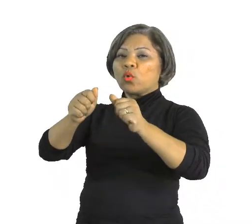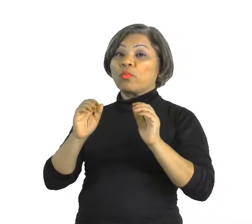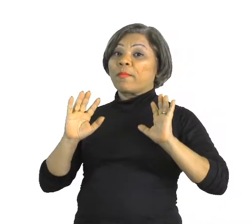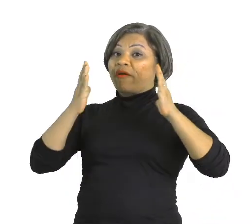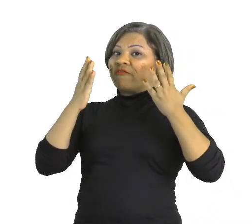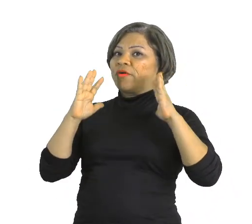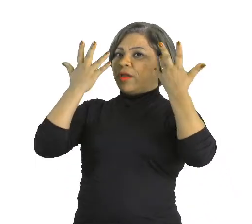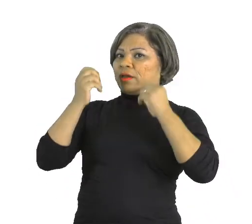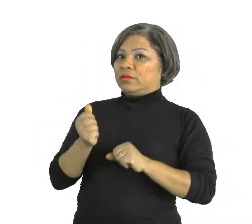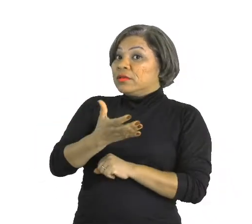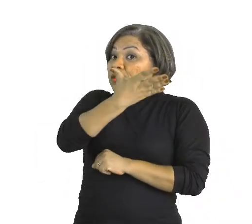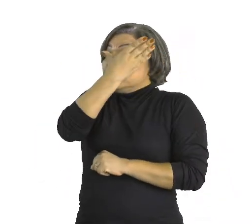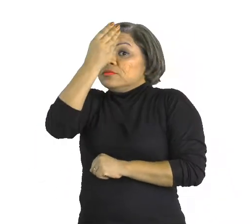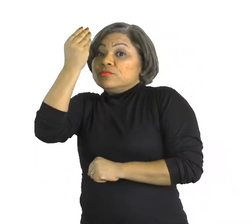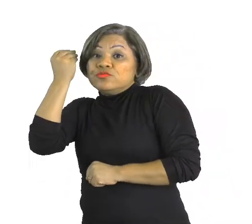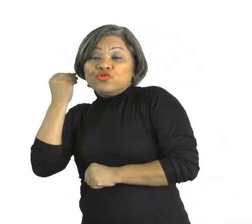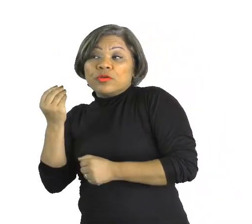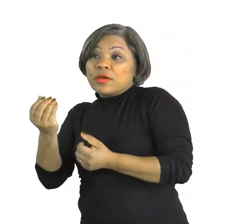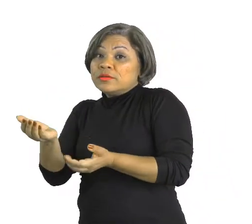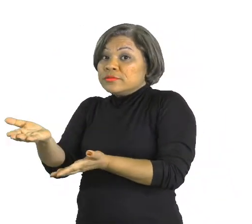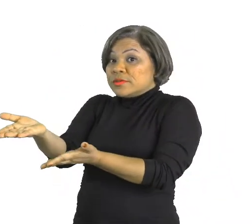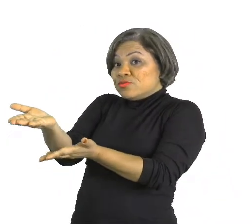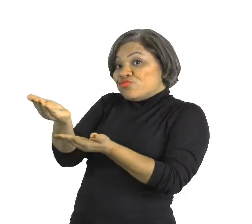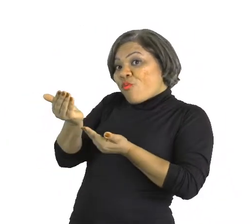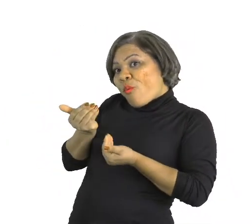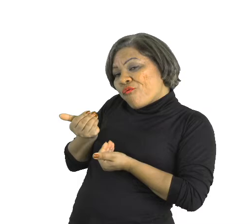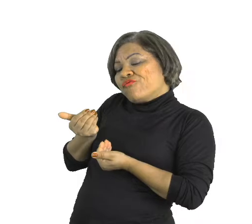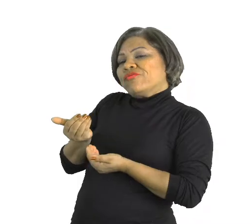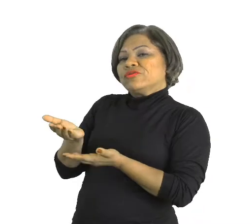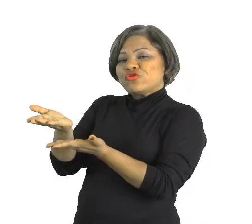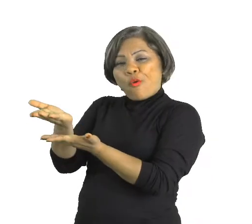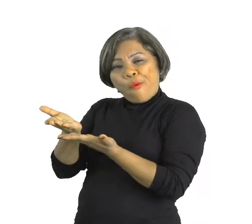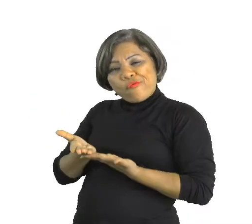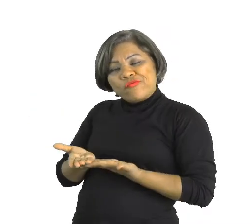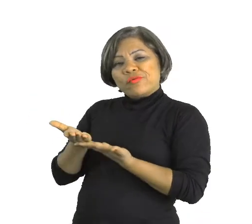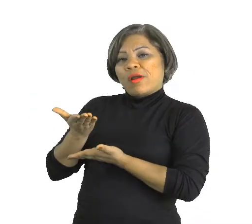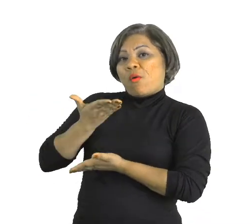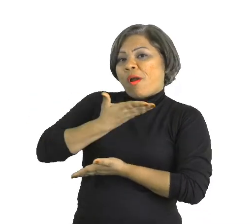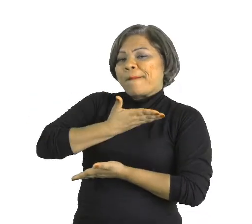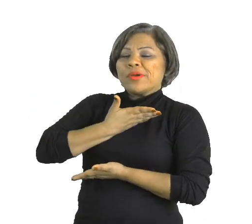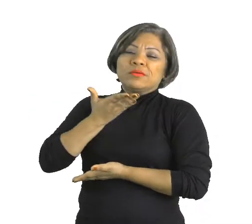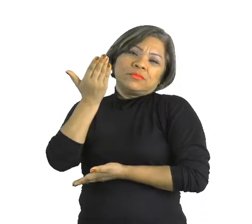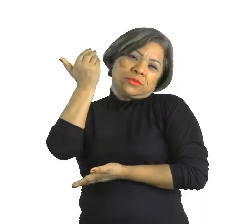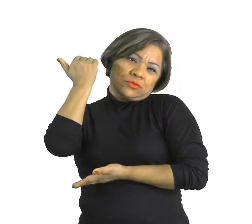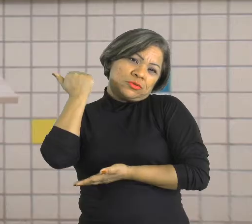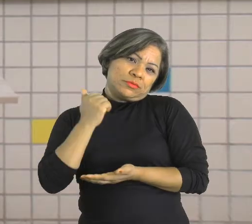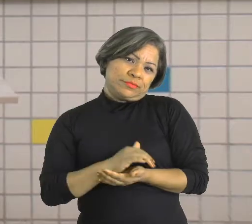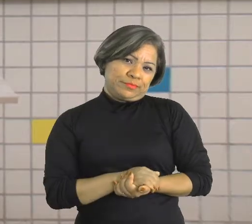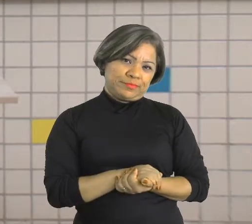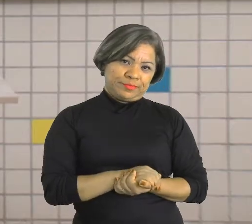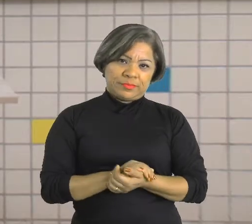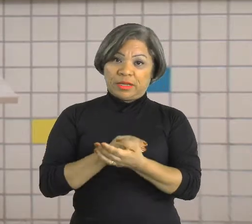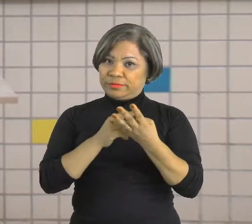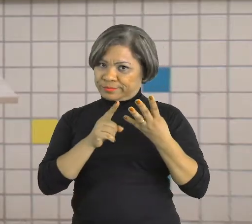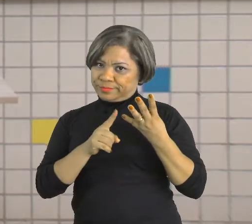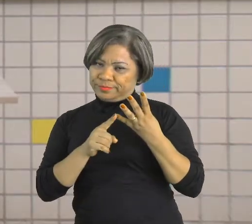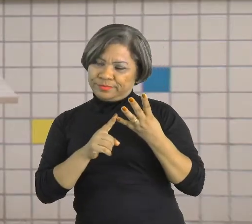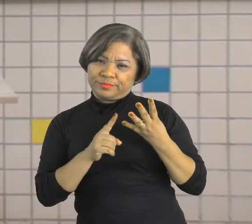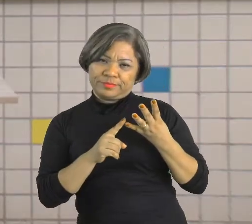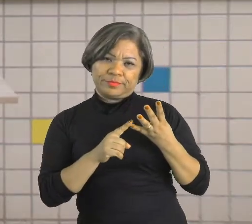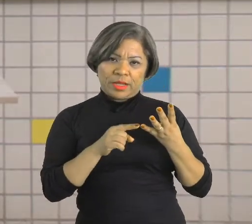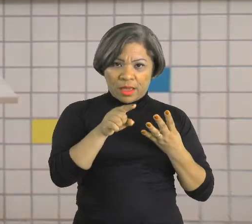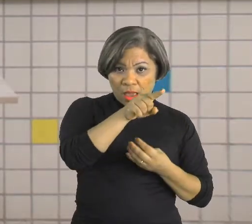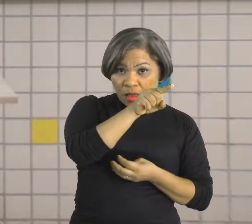de convidar seus amigos antigos. Então nós temos aí na número 4, 4 opções que você